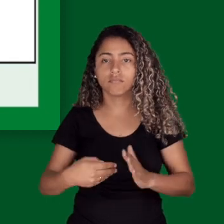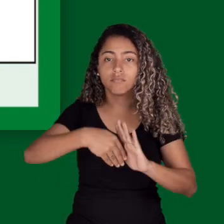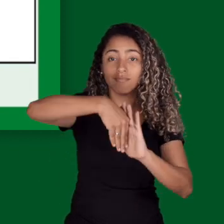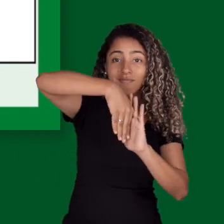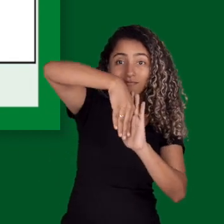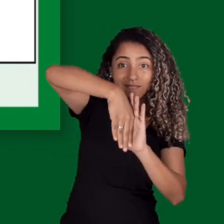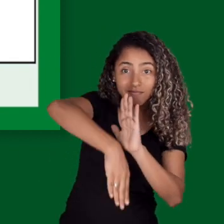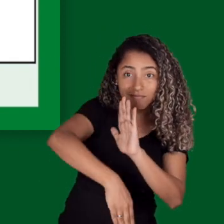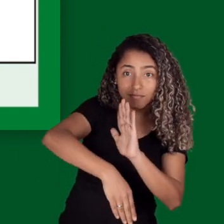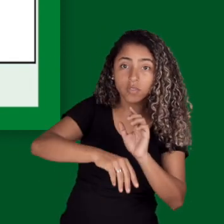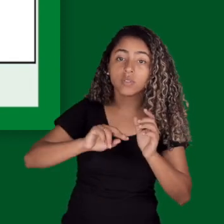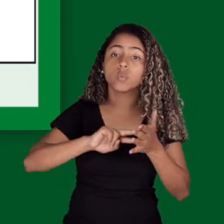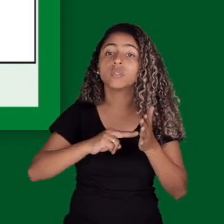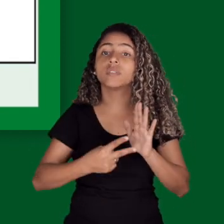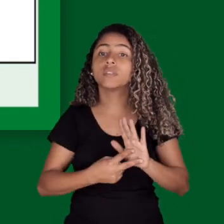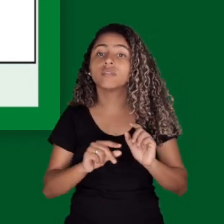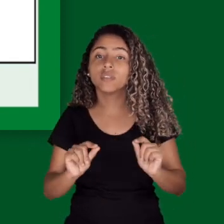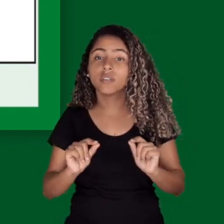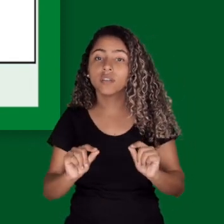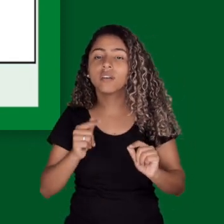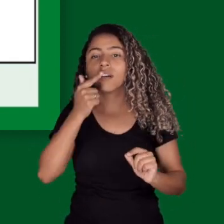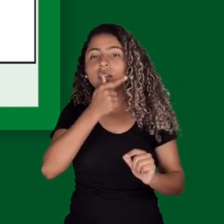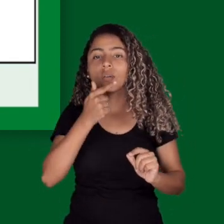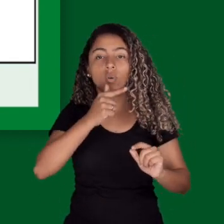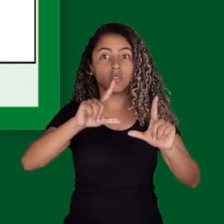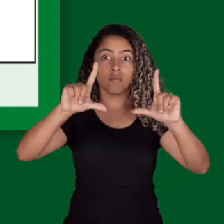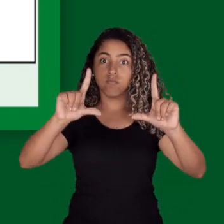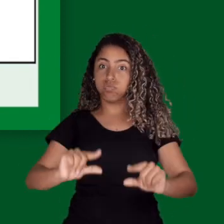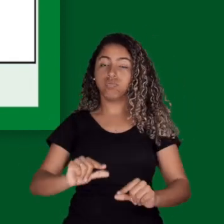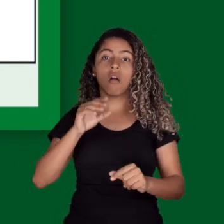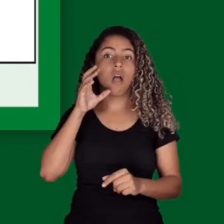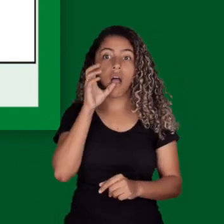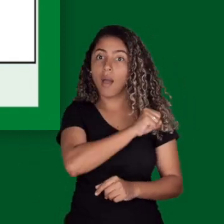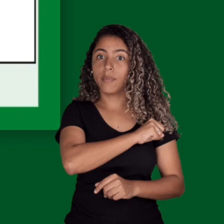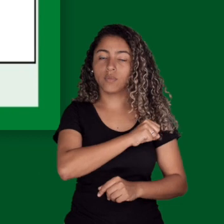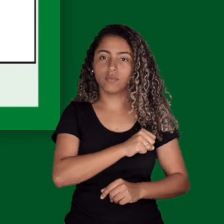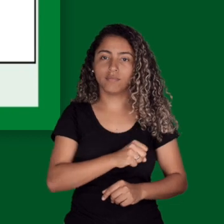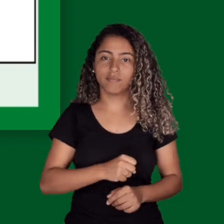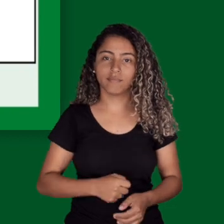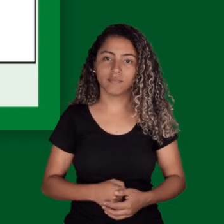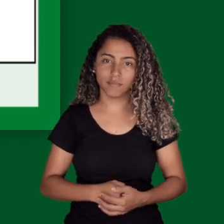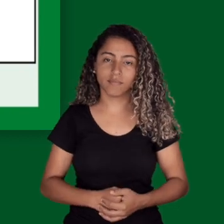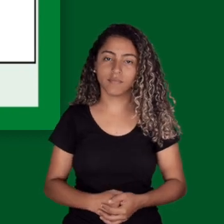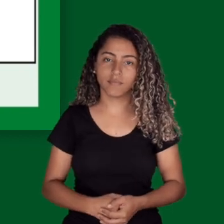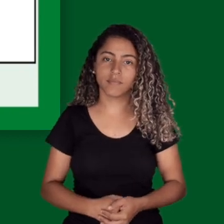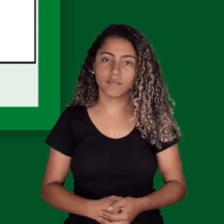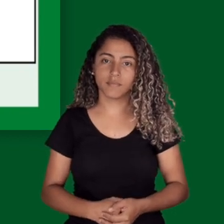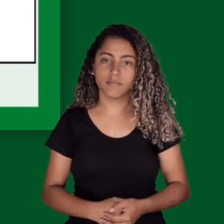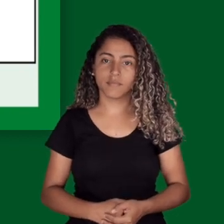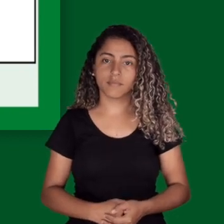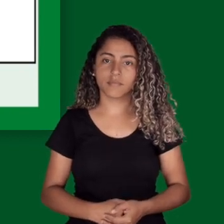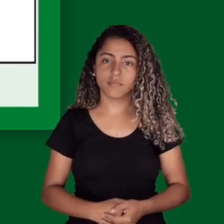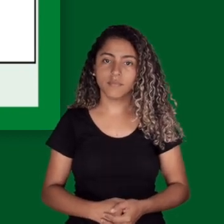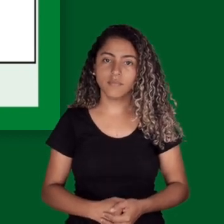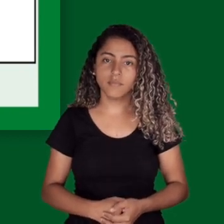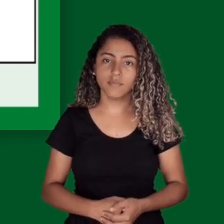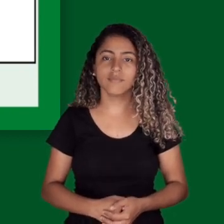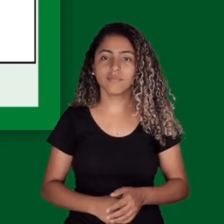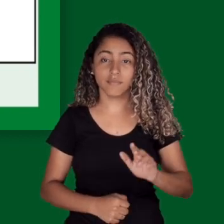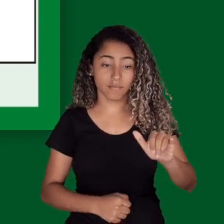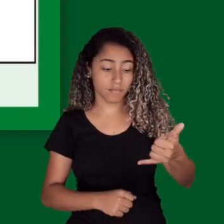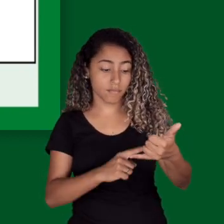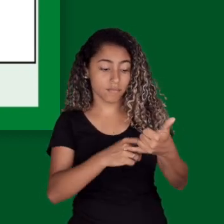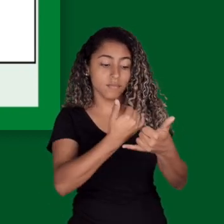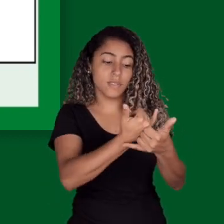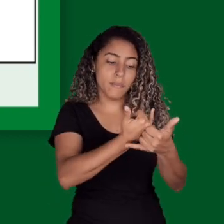diagonal. E a gente tem uma seta para baixo na vertical, que é uma glicose reduzindo rapidamente. Então, a gente sempre